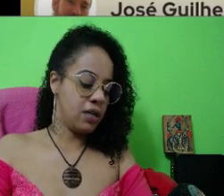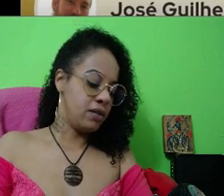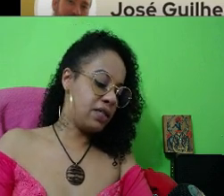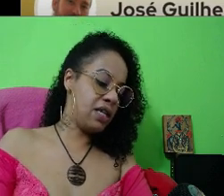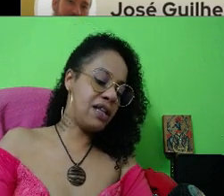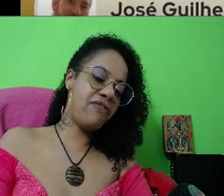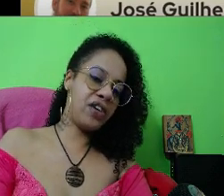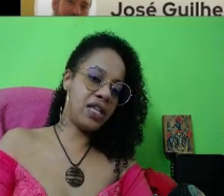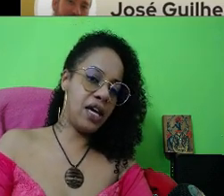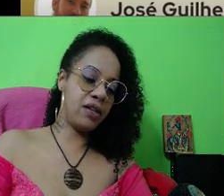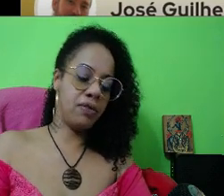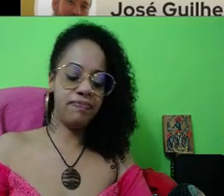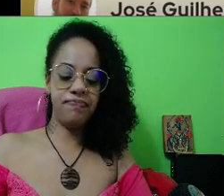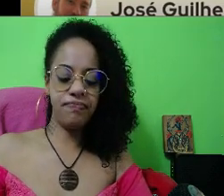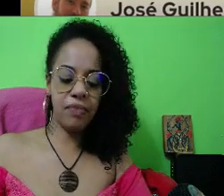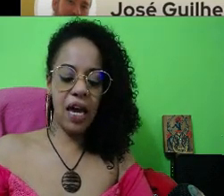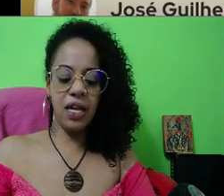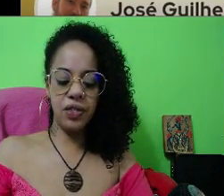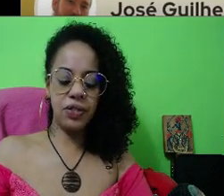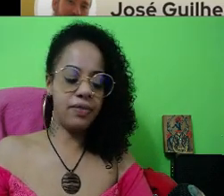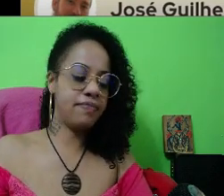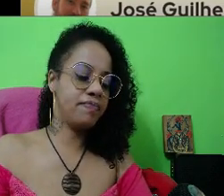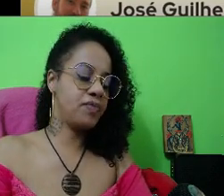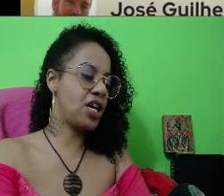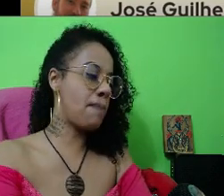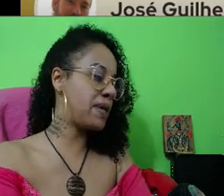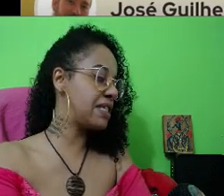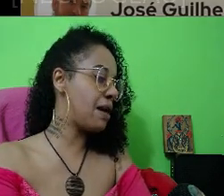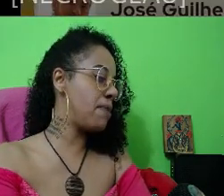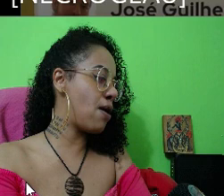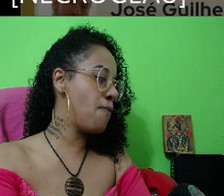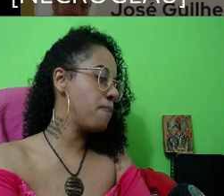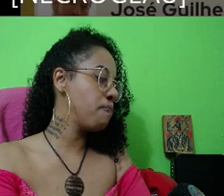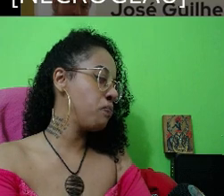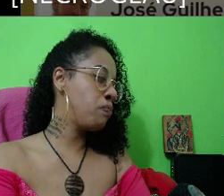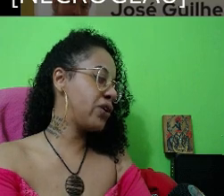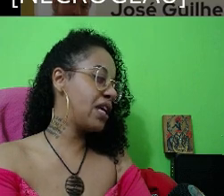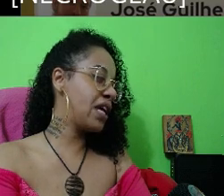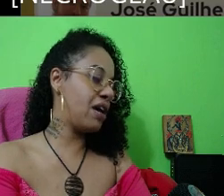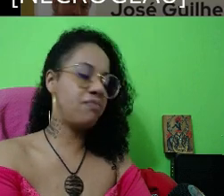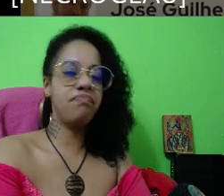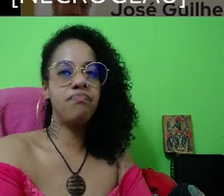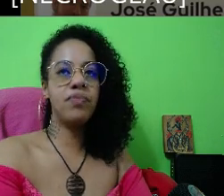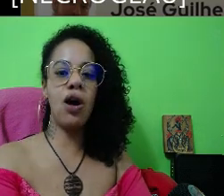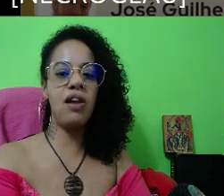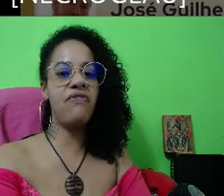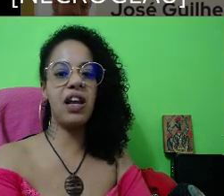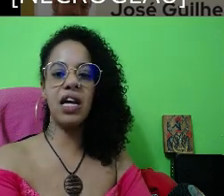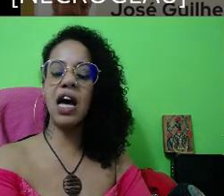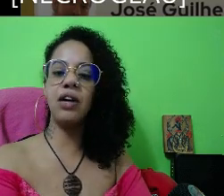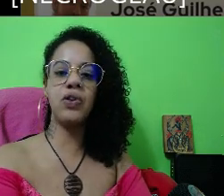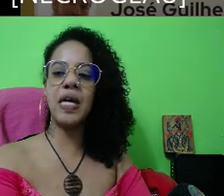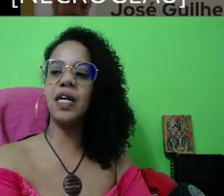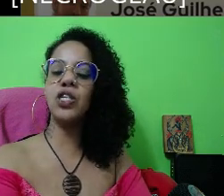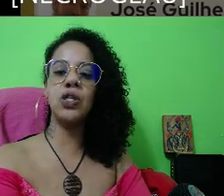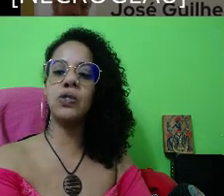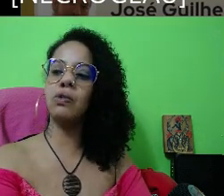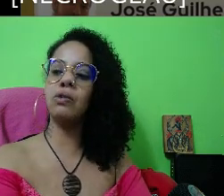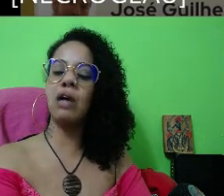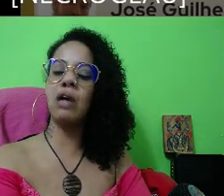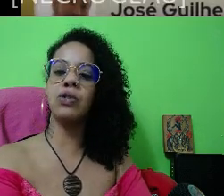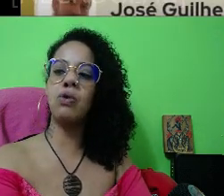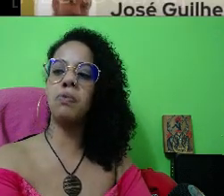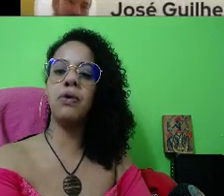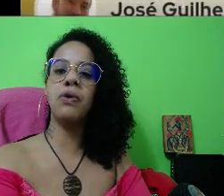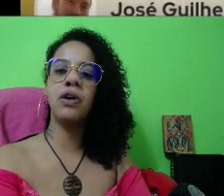trouxas se defendendo é isso chega a passar mal porque você olha e fala cara eu não acredito